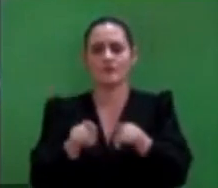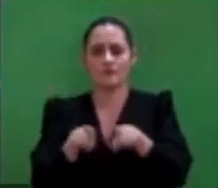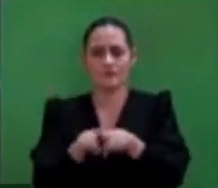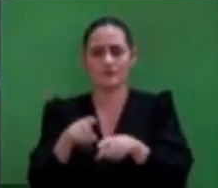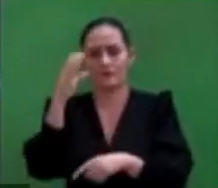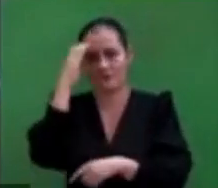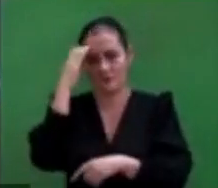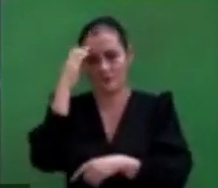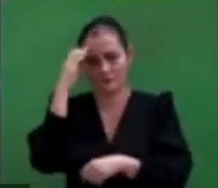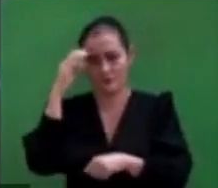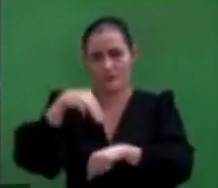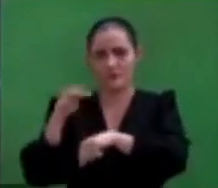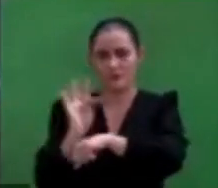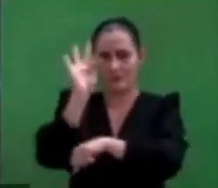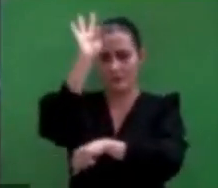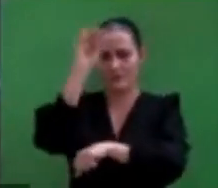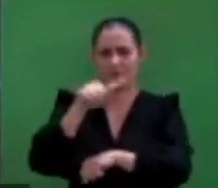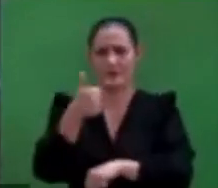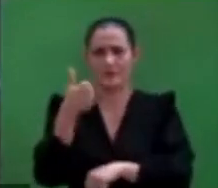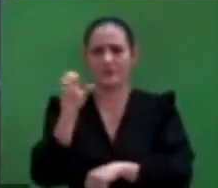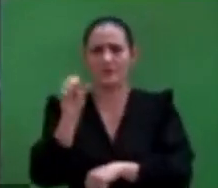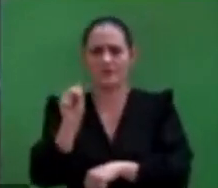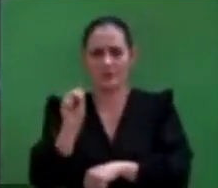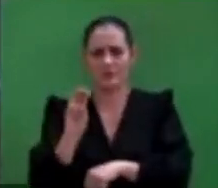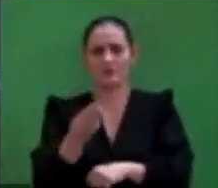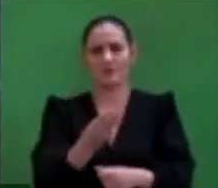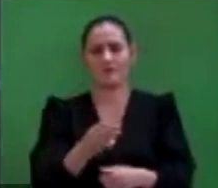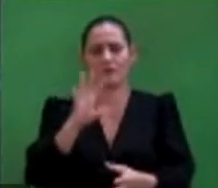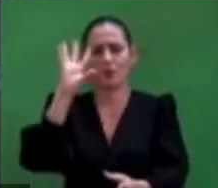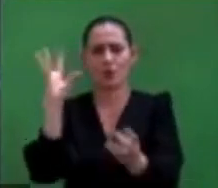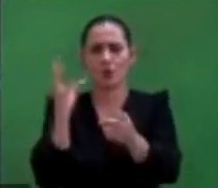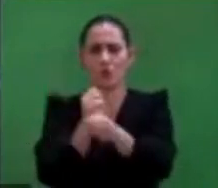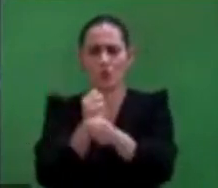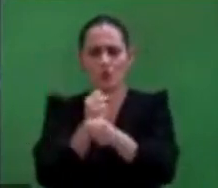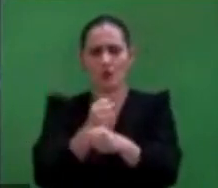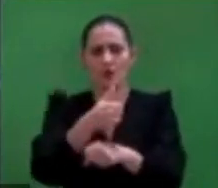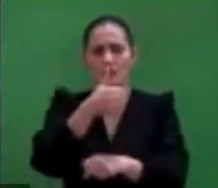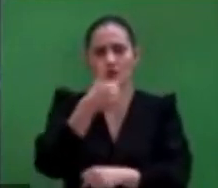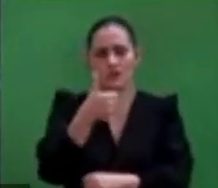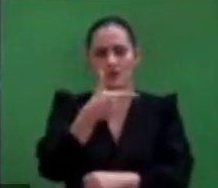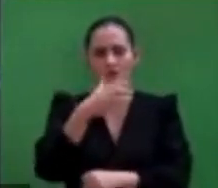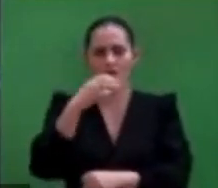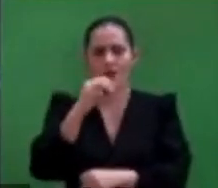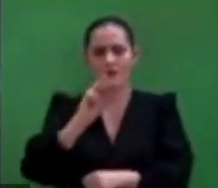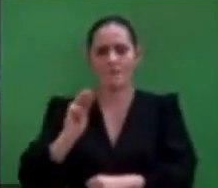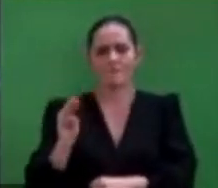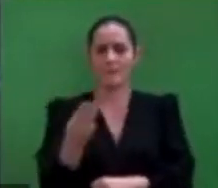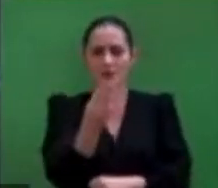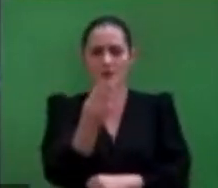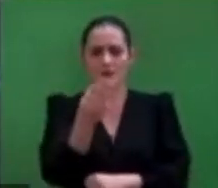Porto Velho, Marechal Tomaturgo, 18 milhões e meio. Total, 120 milhões de reais.